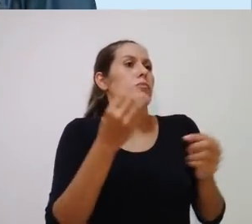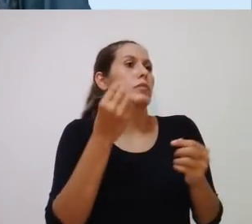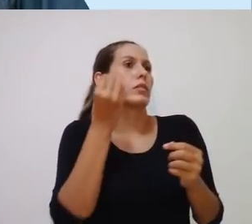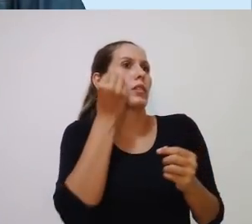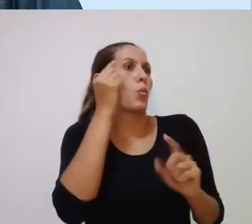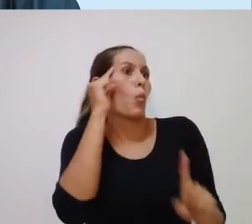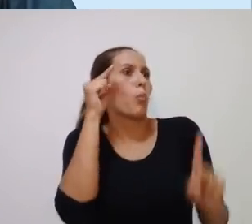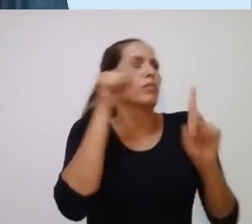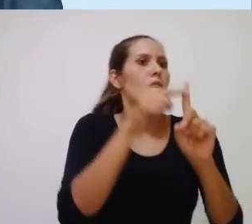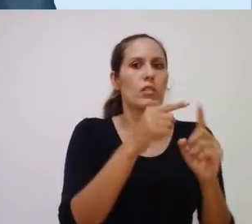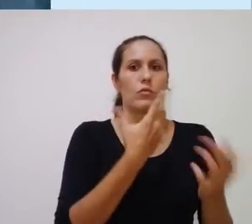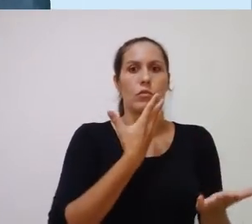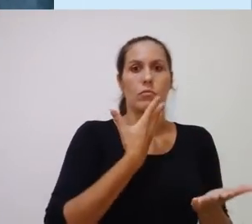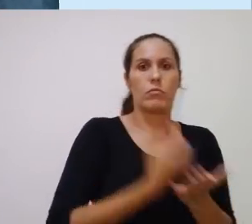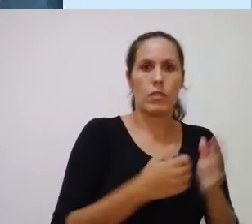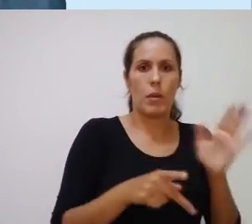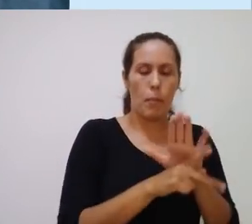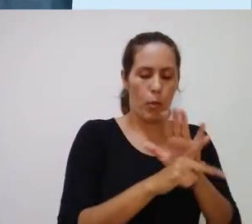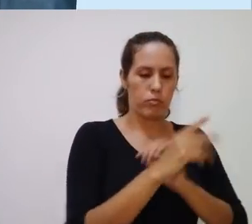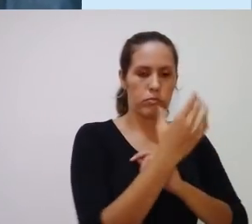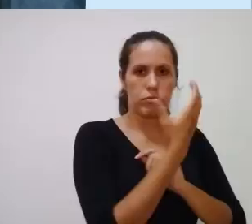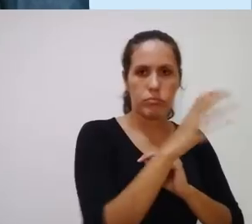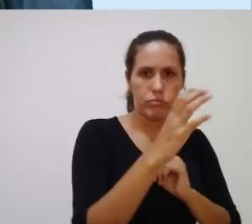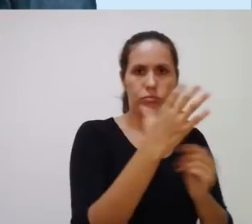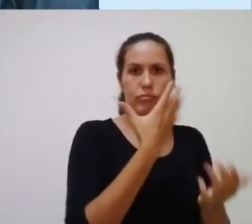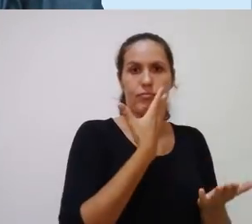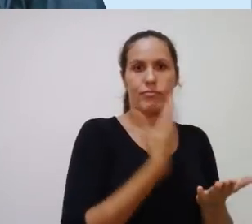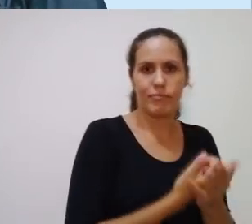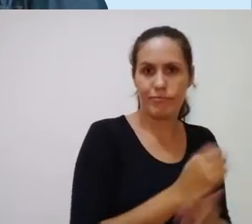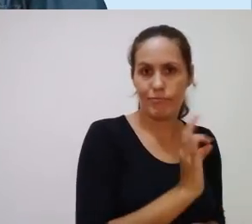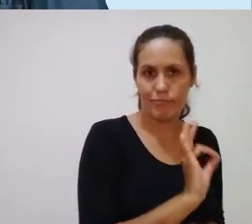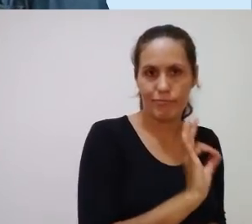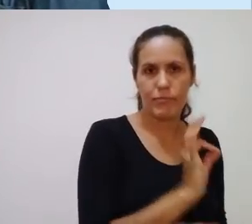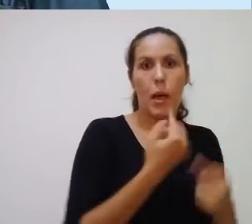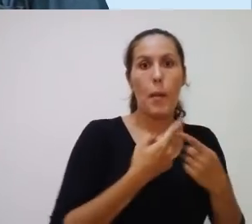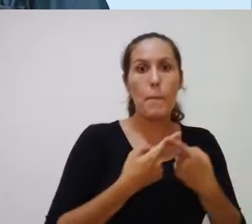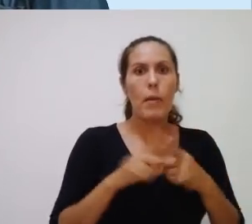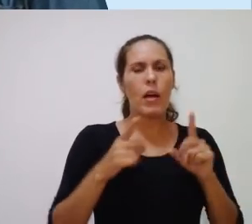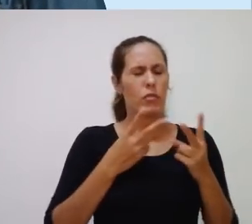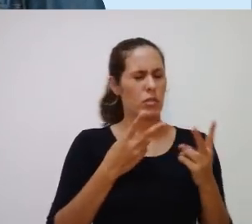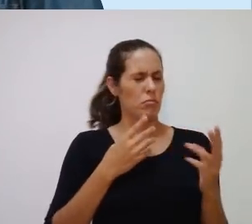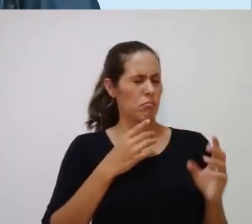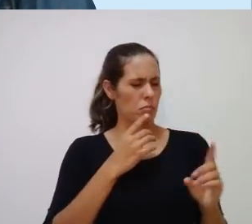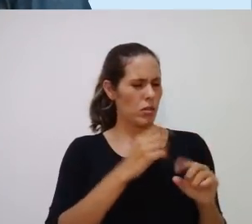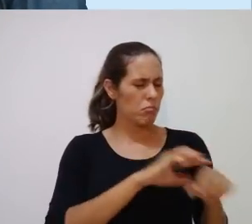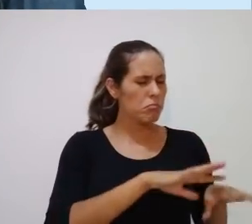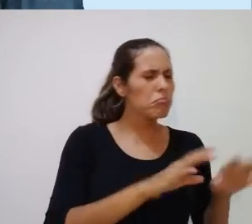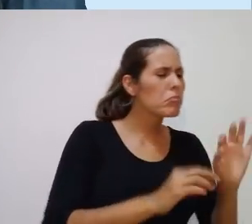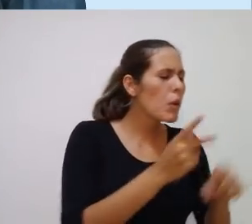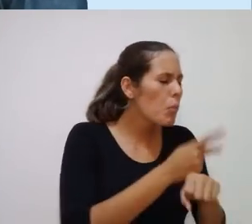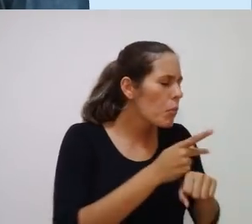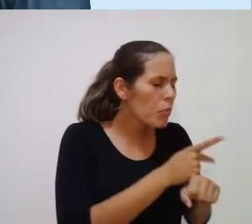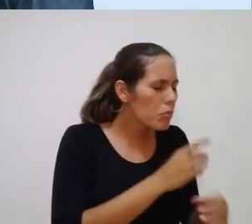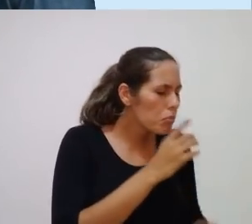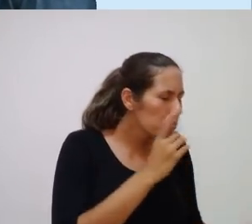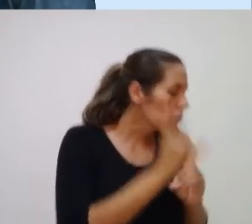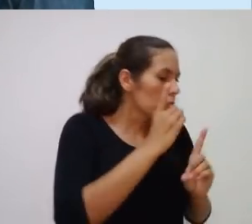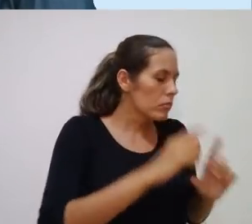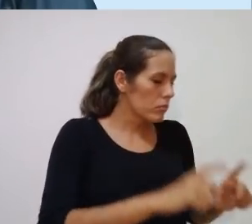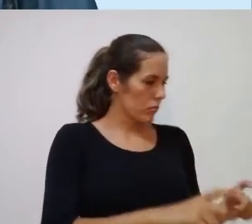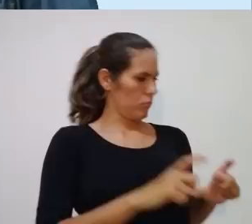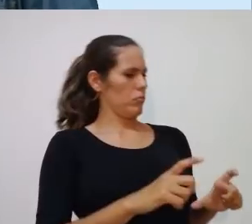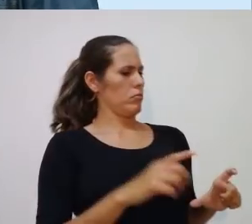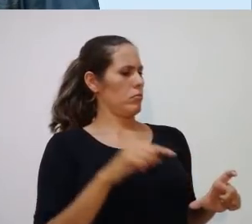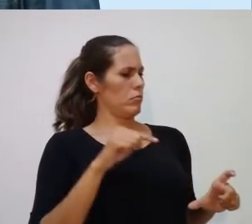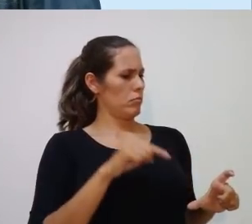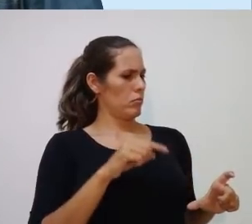Sim, aquela foto, mas de repente você encontrou no baú do vovô uma foto importante e você disse, poxa, como o meu bairro